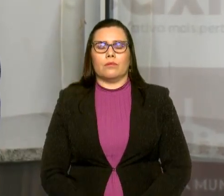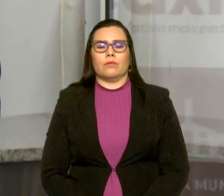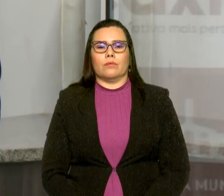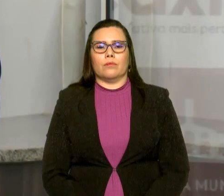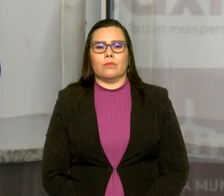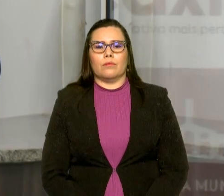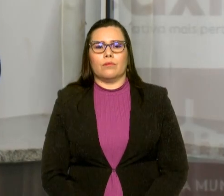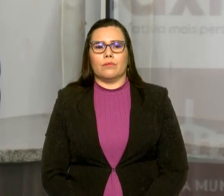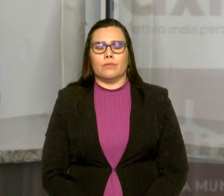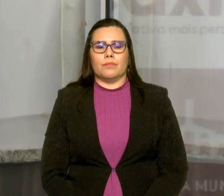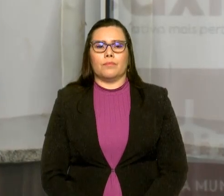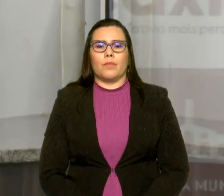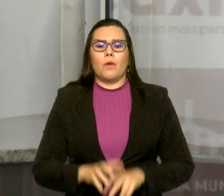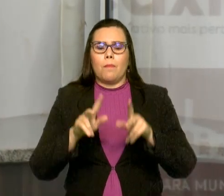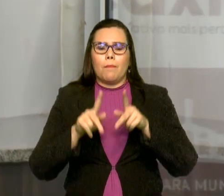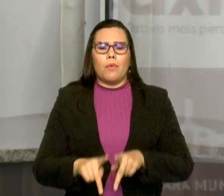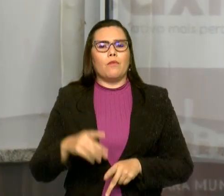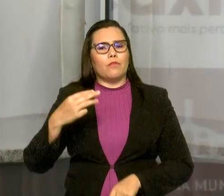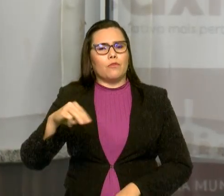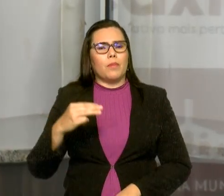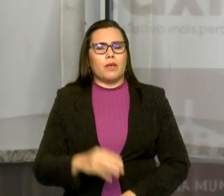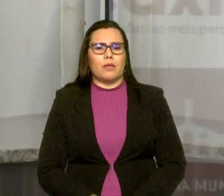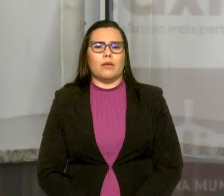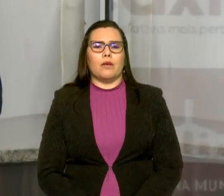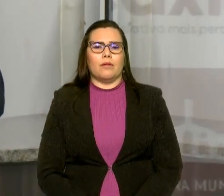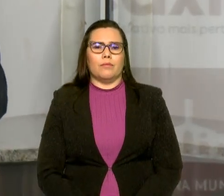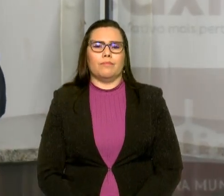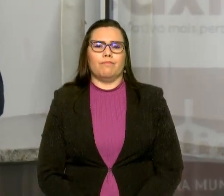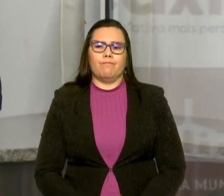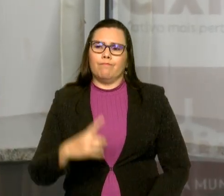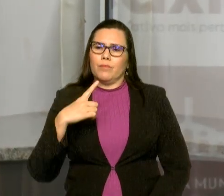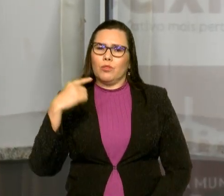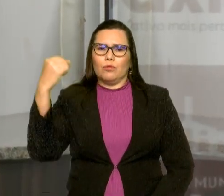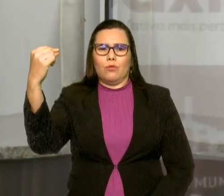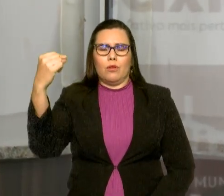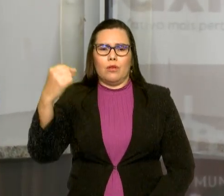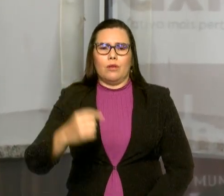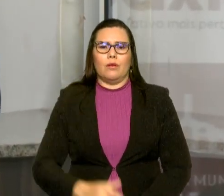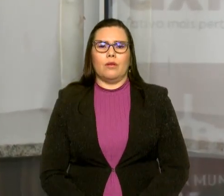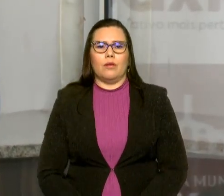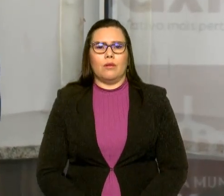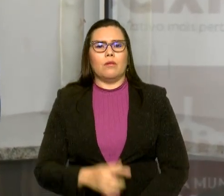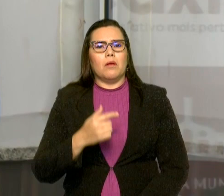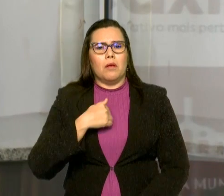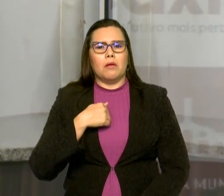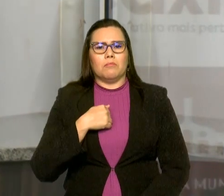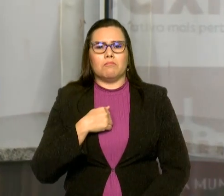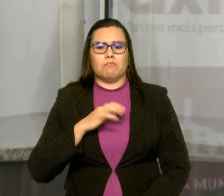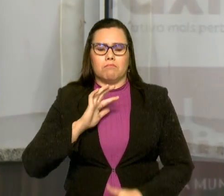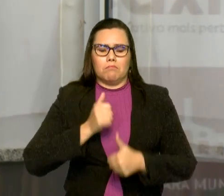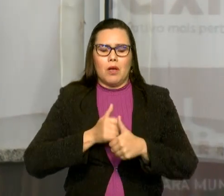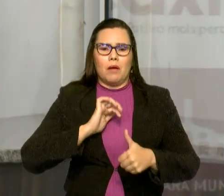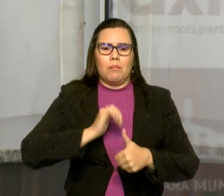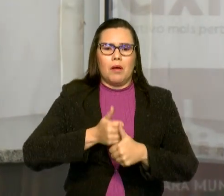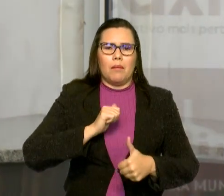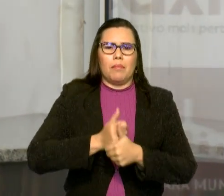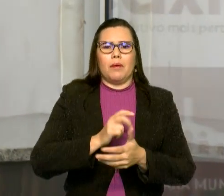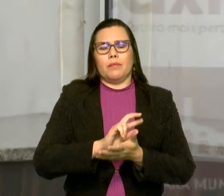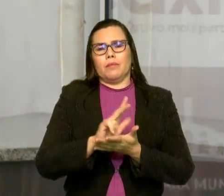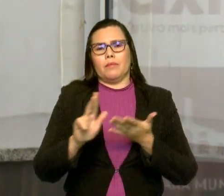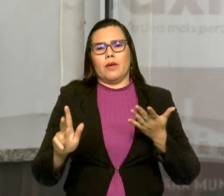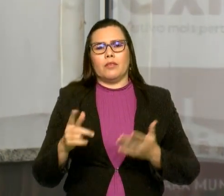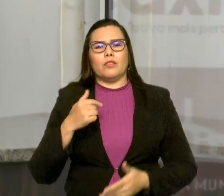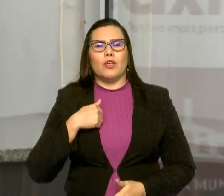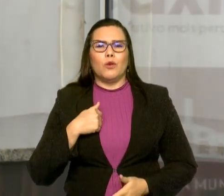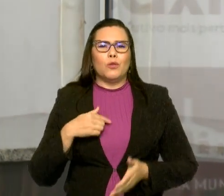me concedeu a oportunidade de 188 anos de Assembleia ser o deputado com mais mandatos. Aqui eu cheguei